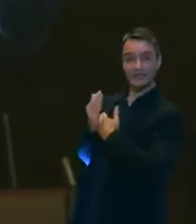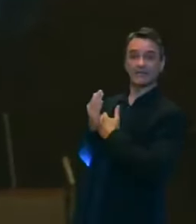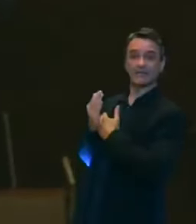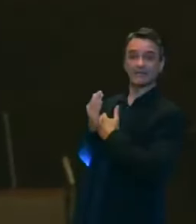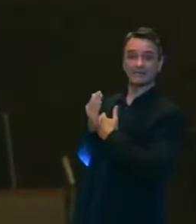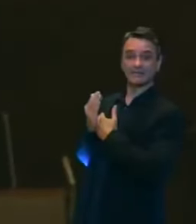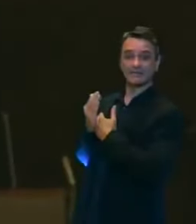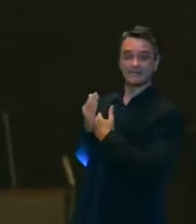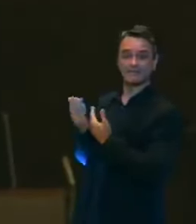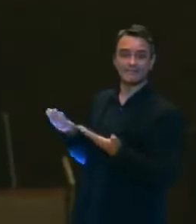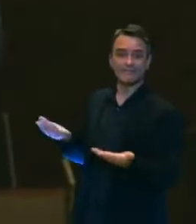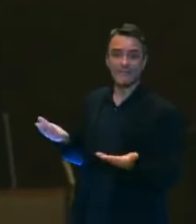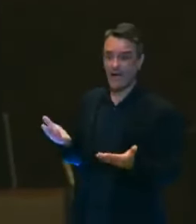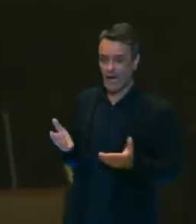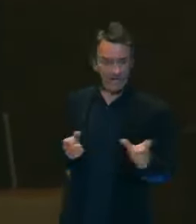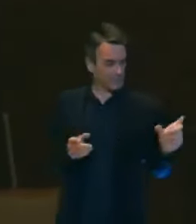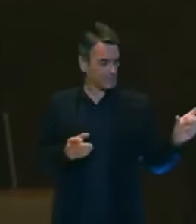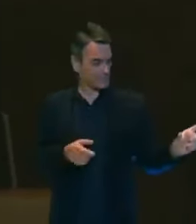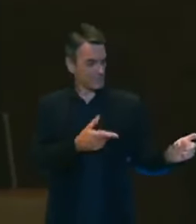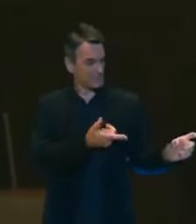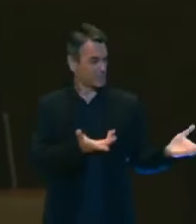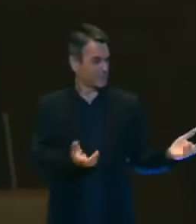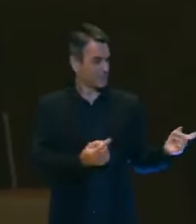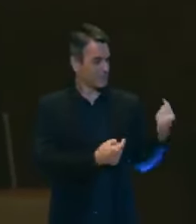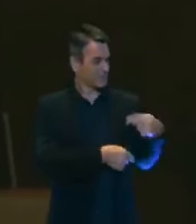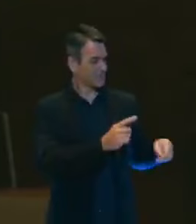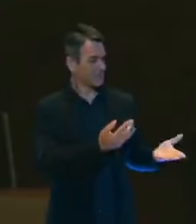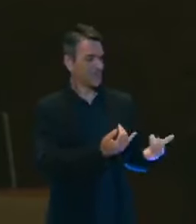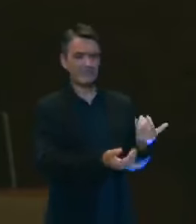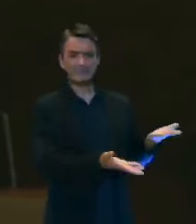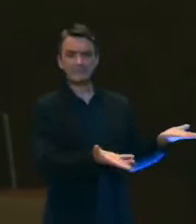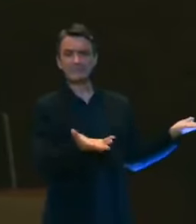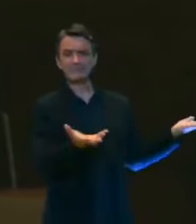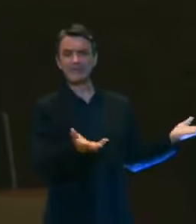que fez mal para mim parece que prospera. Calma.